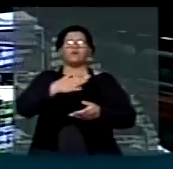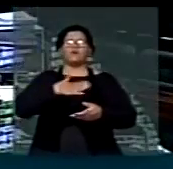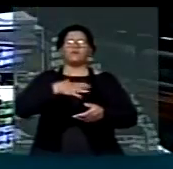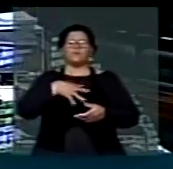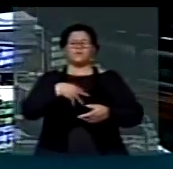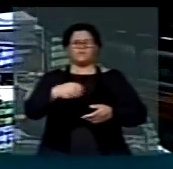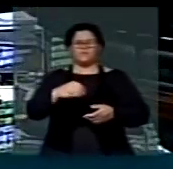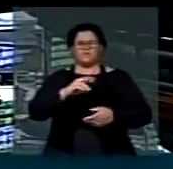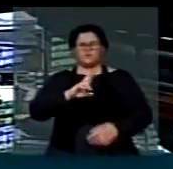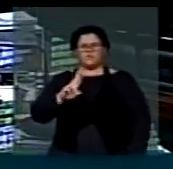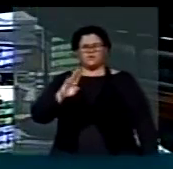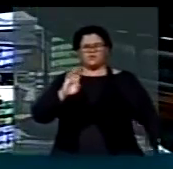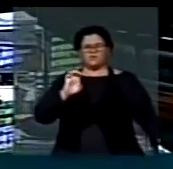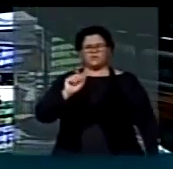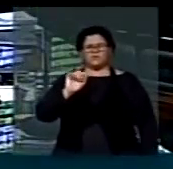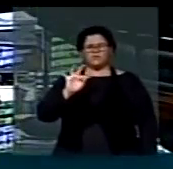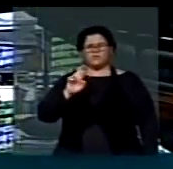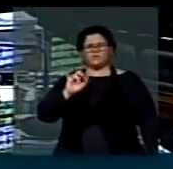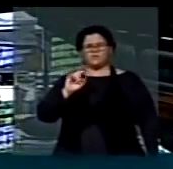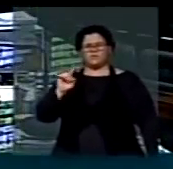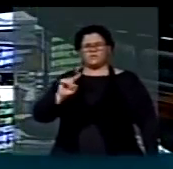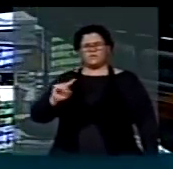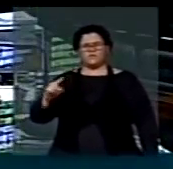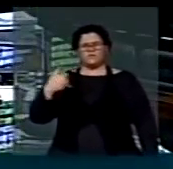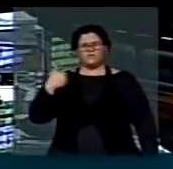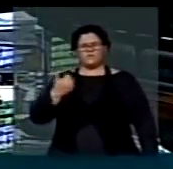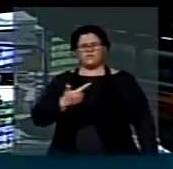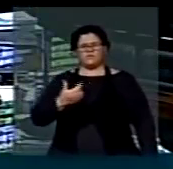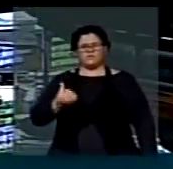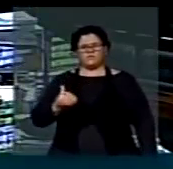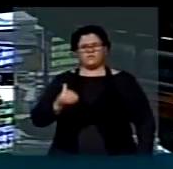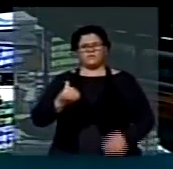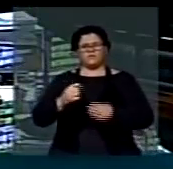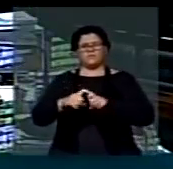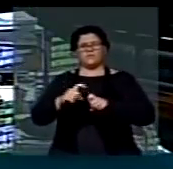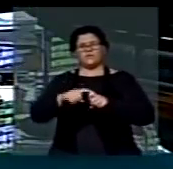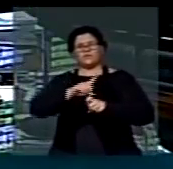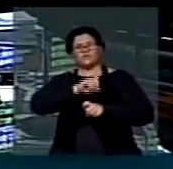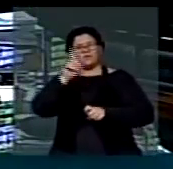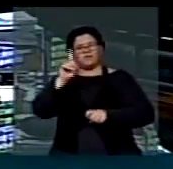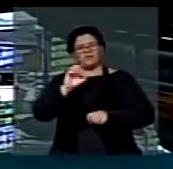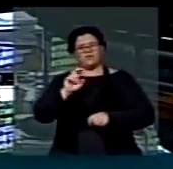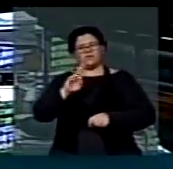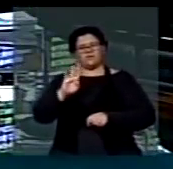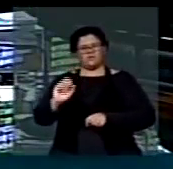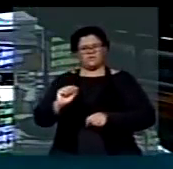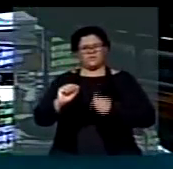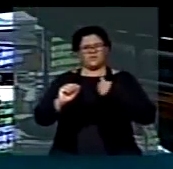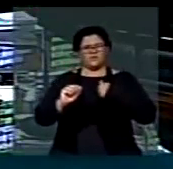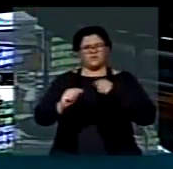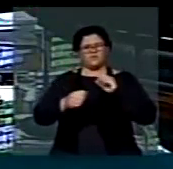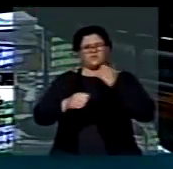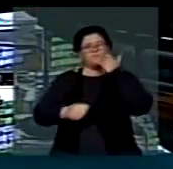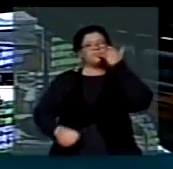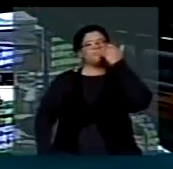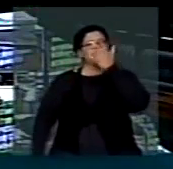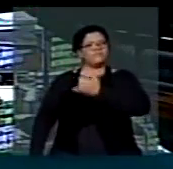Beatriz, 26 anos, médica em Cuba. E eu fiz a